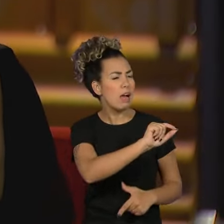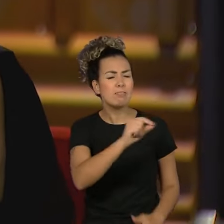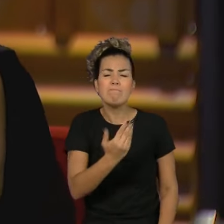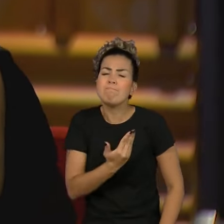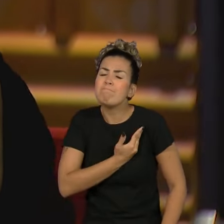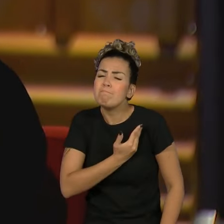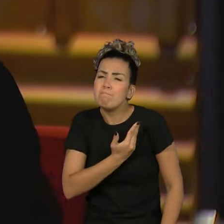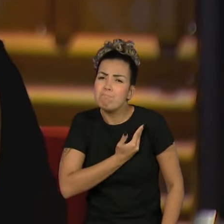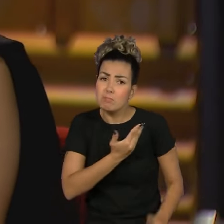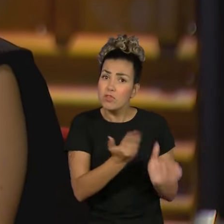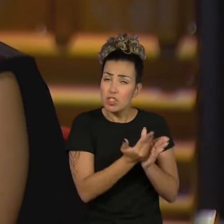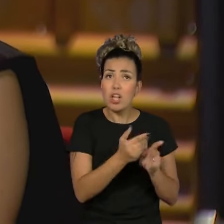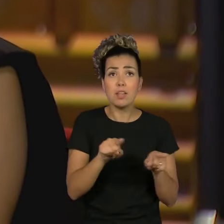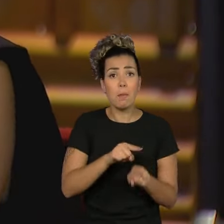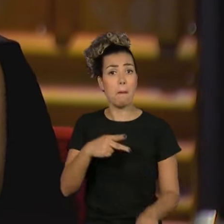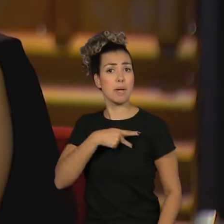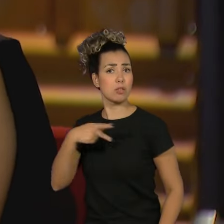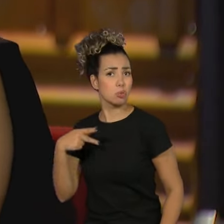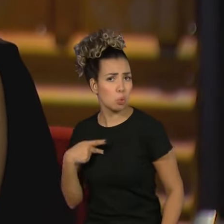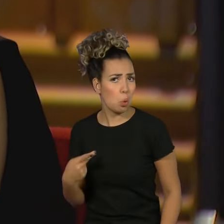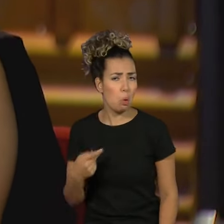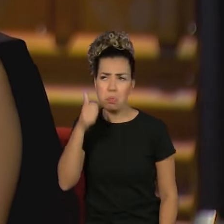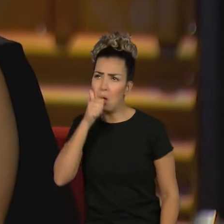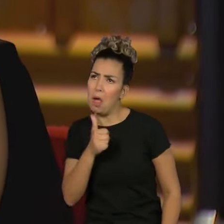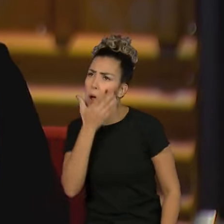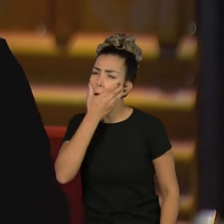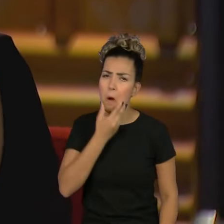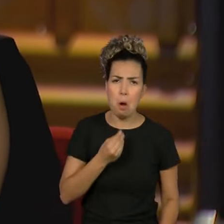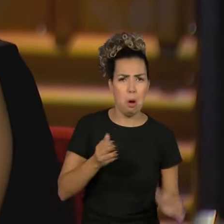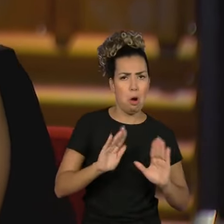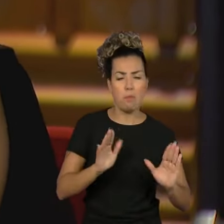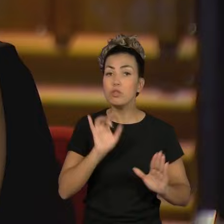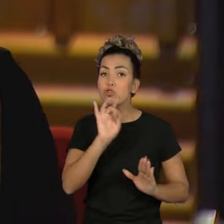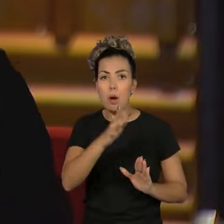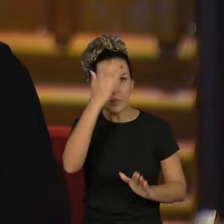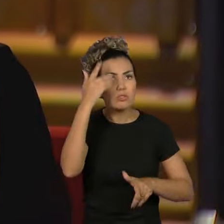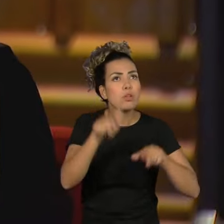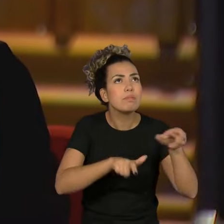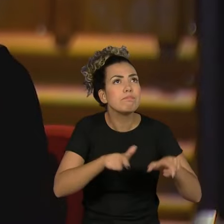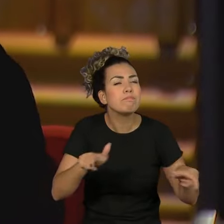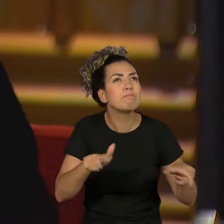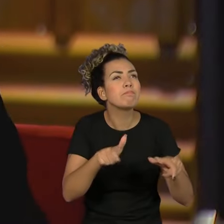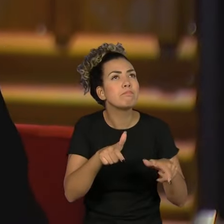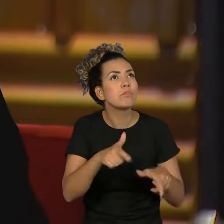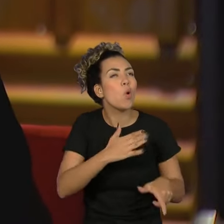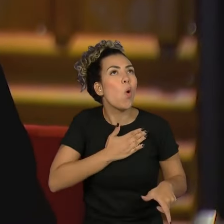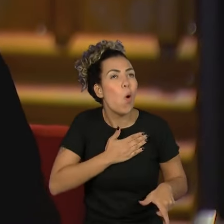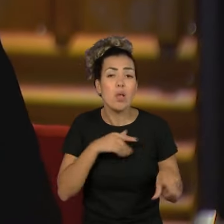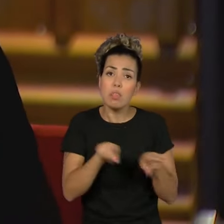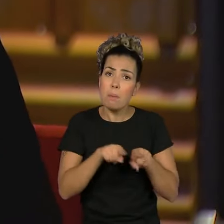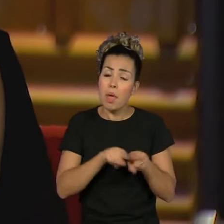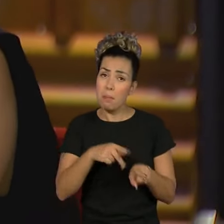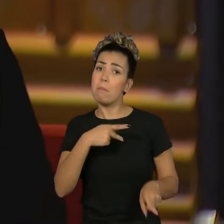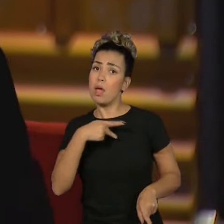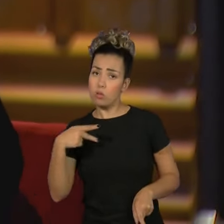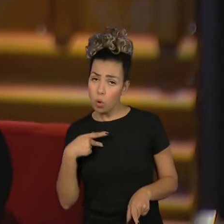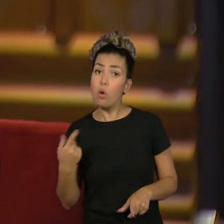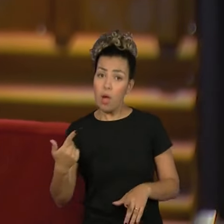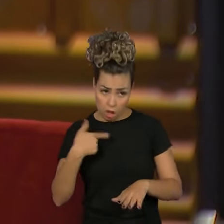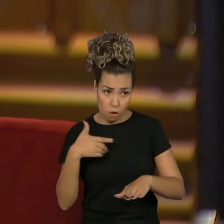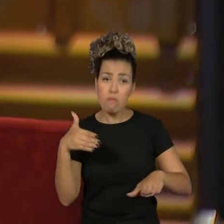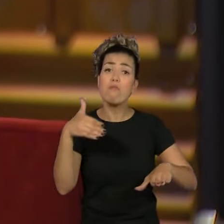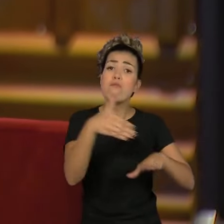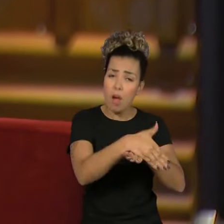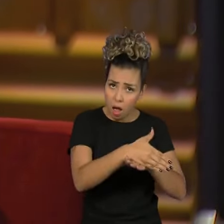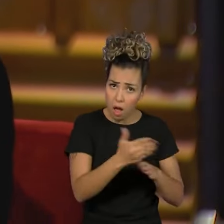do Campo evangélico pastores e pastoras e não só fiéis pessoas que seguem essas essas eh participam de diversas igrejas frequentam